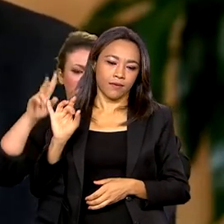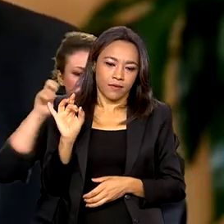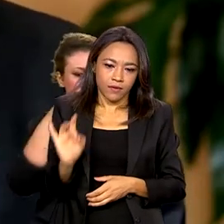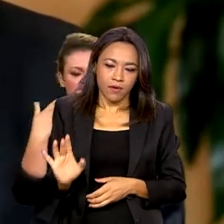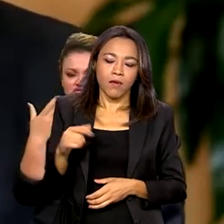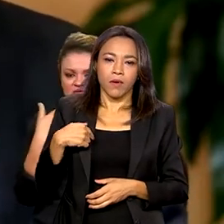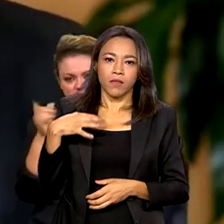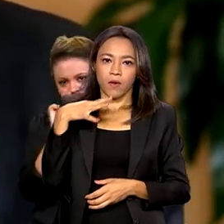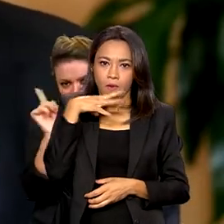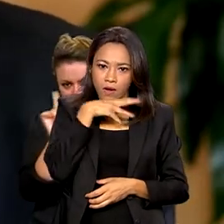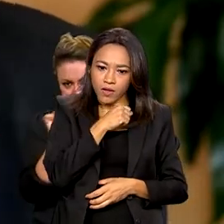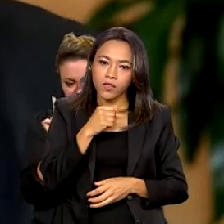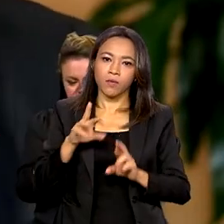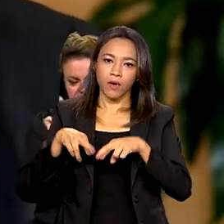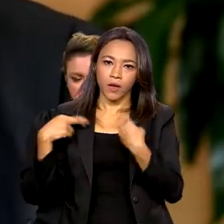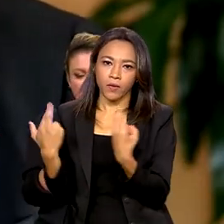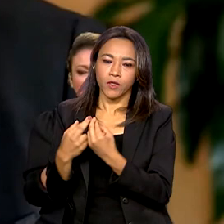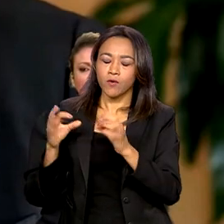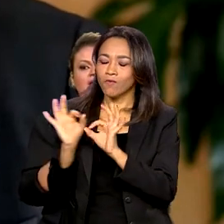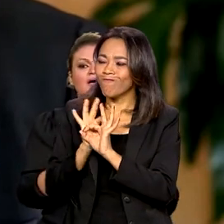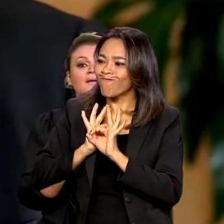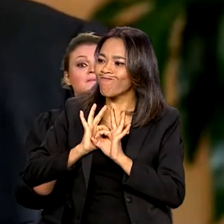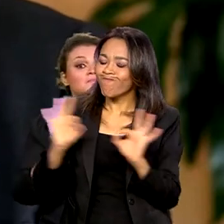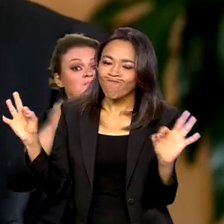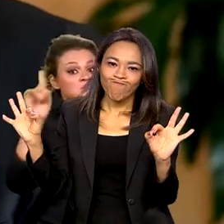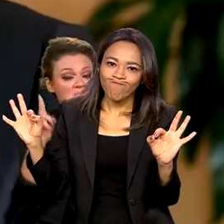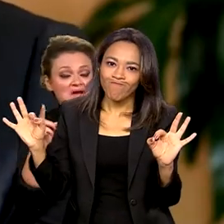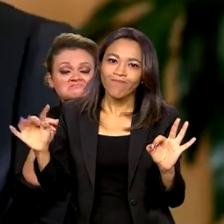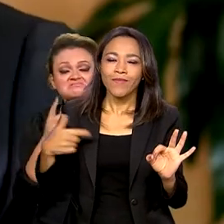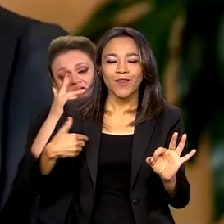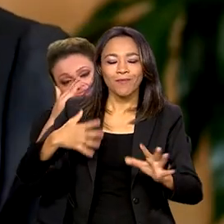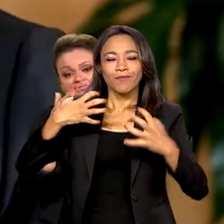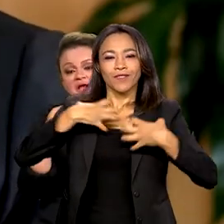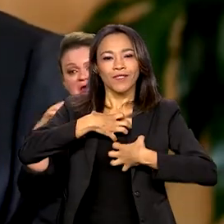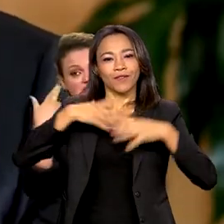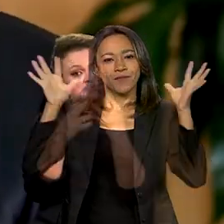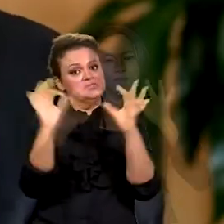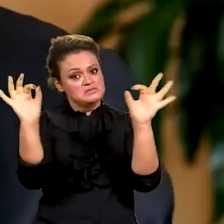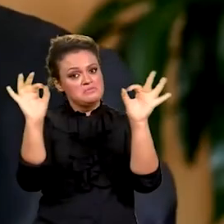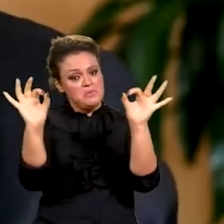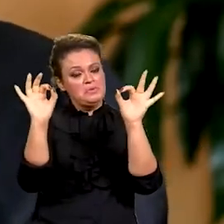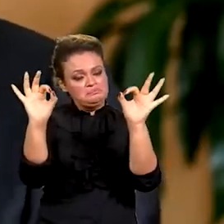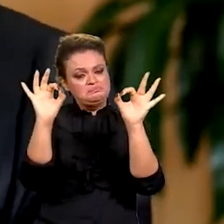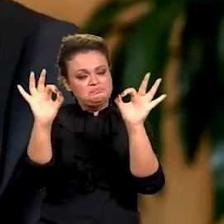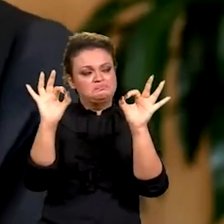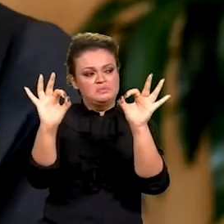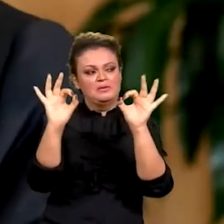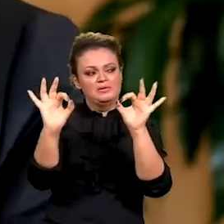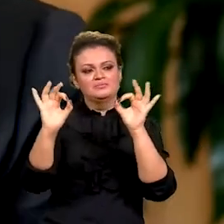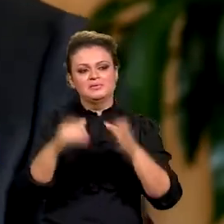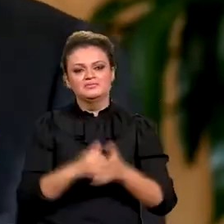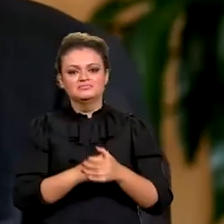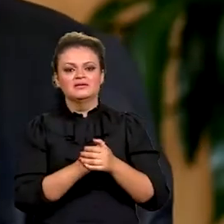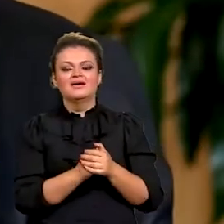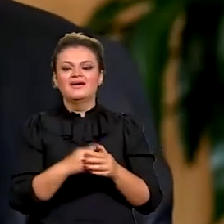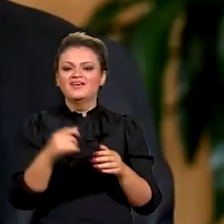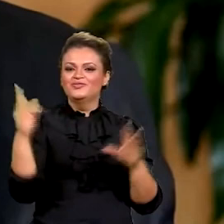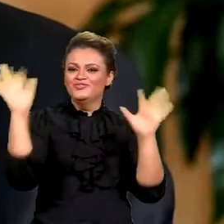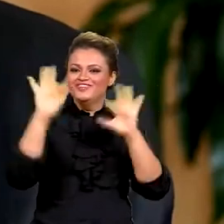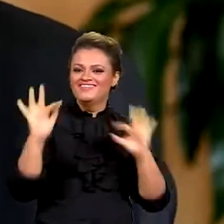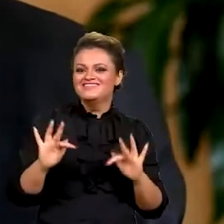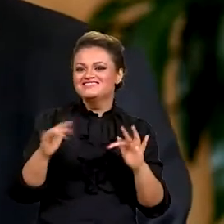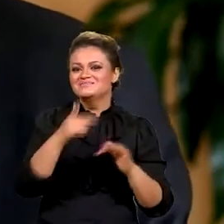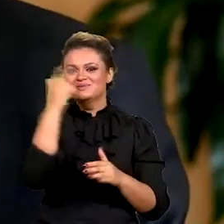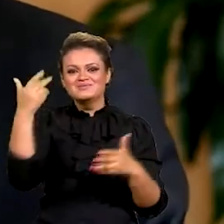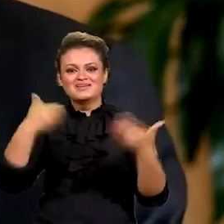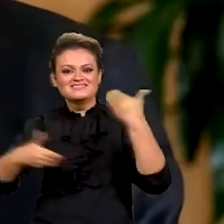eu estou achando a reunião extraordinária, eu fico muito feliz com o carinho que as pessoas tratam a volta do Brasil.